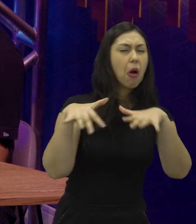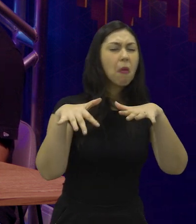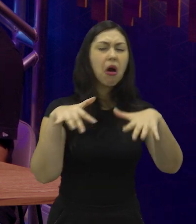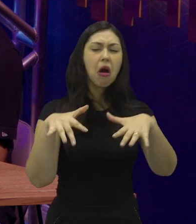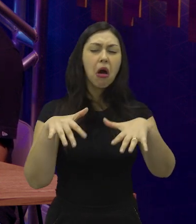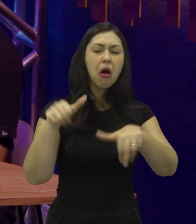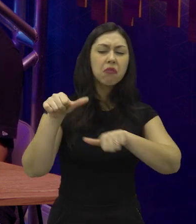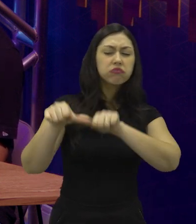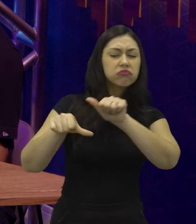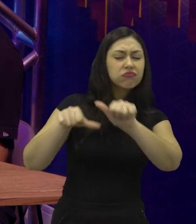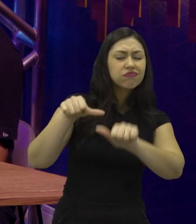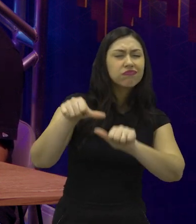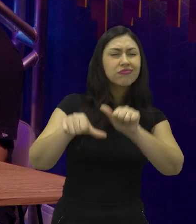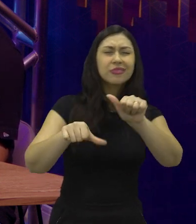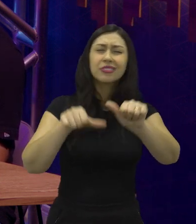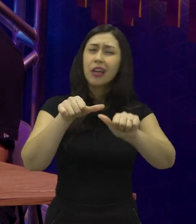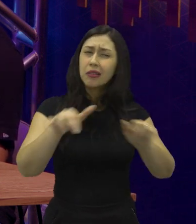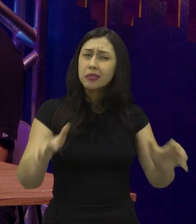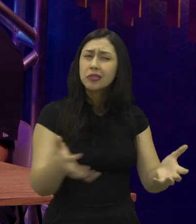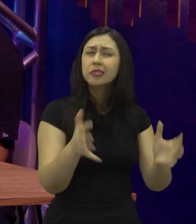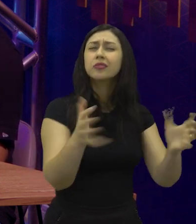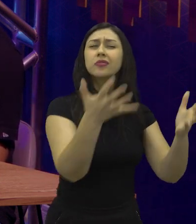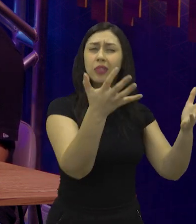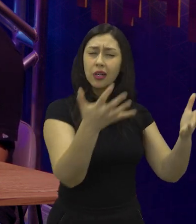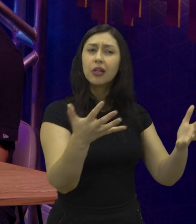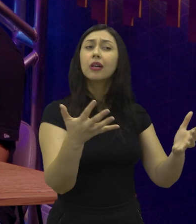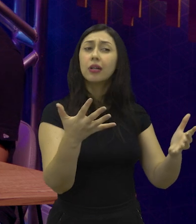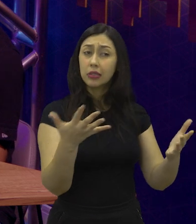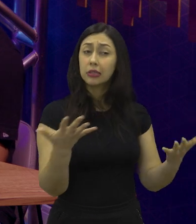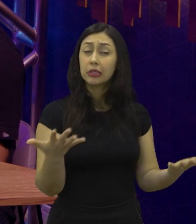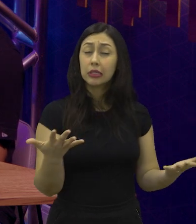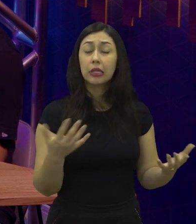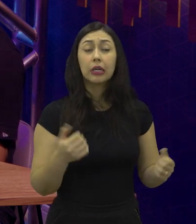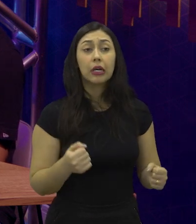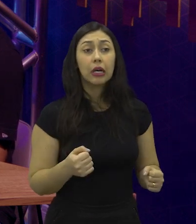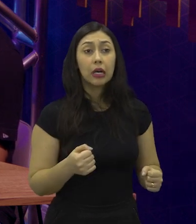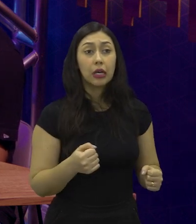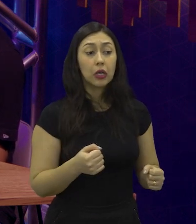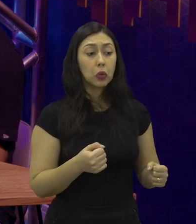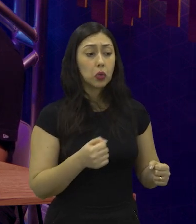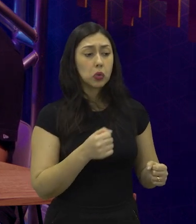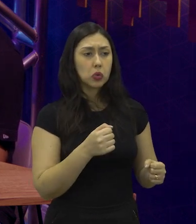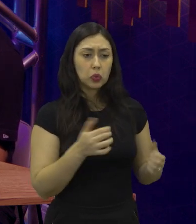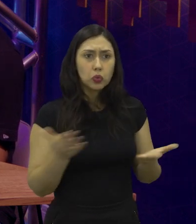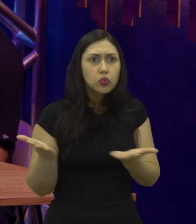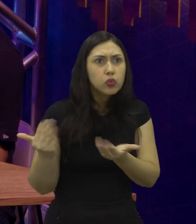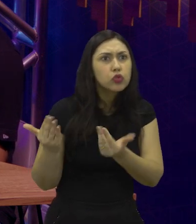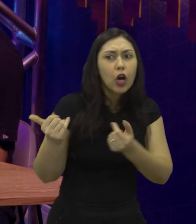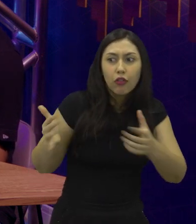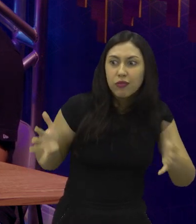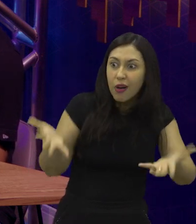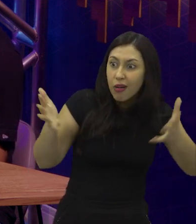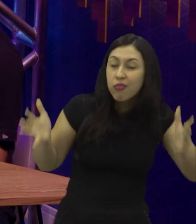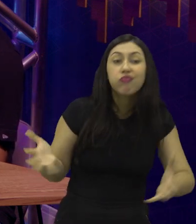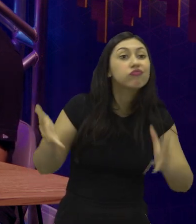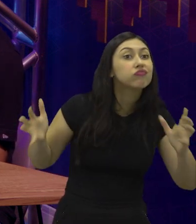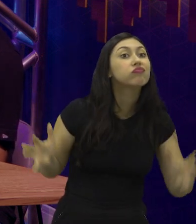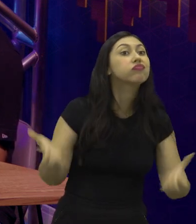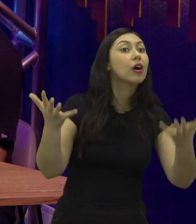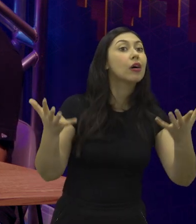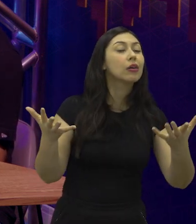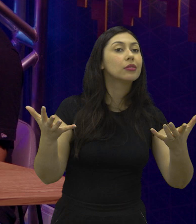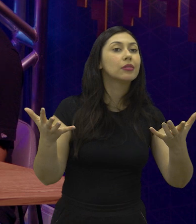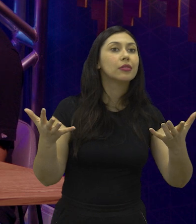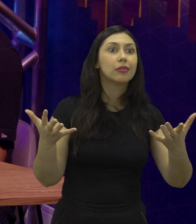coisa, né, estava incitando, né, o conhecimento ali, exatamente, para os jovens, né, principalmente em